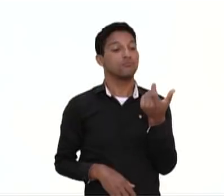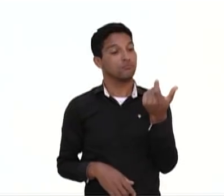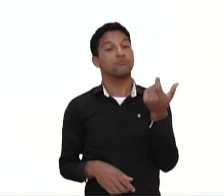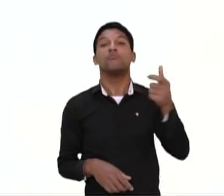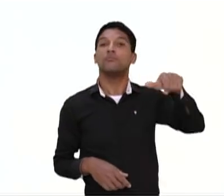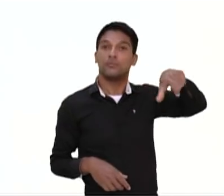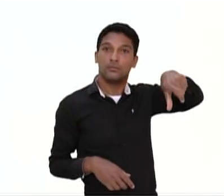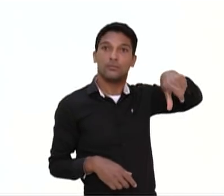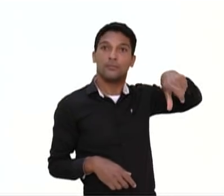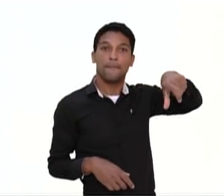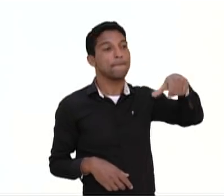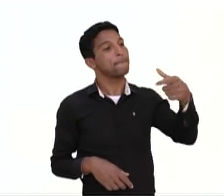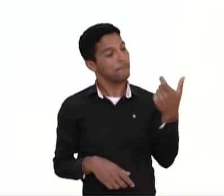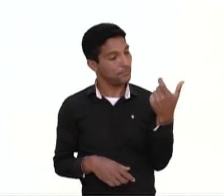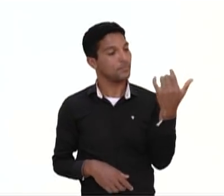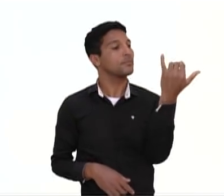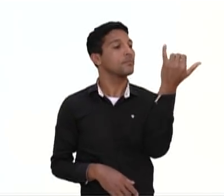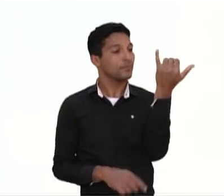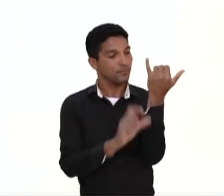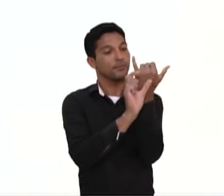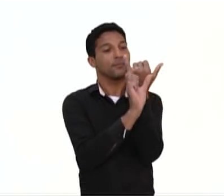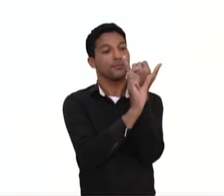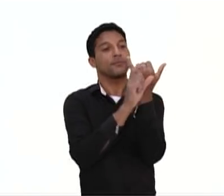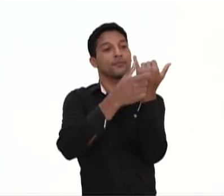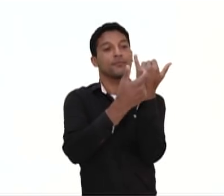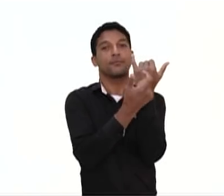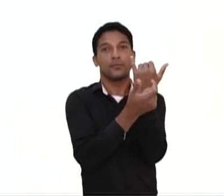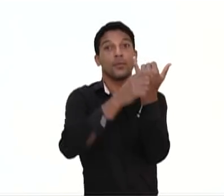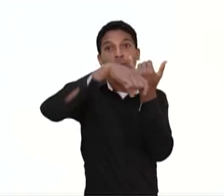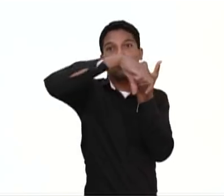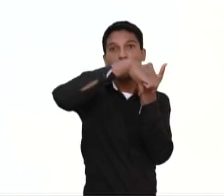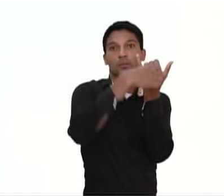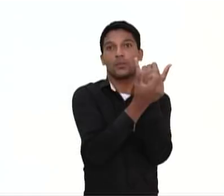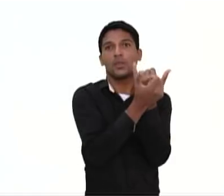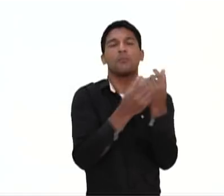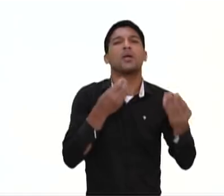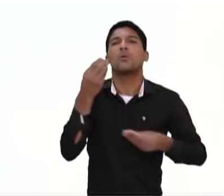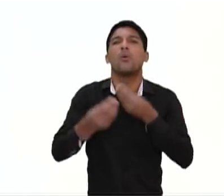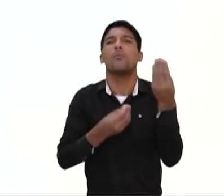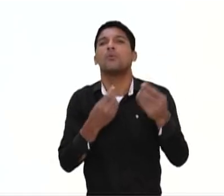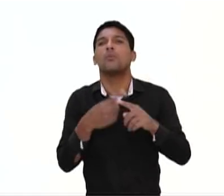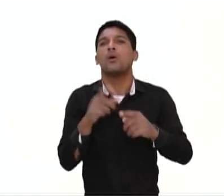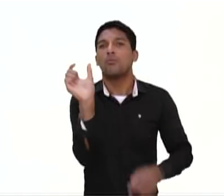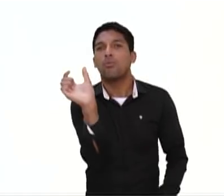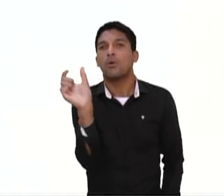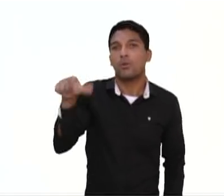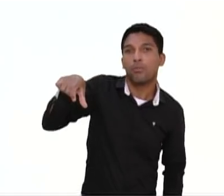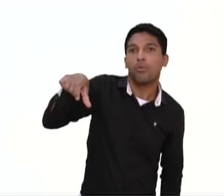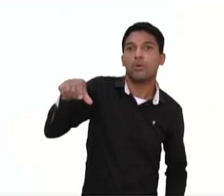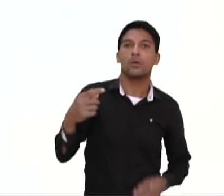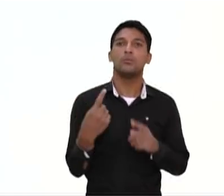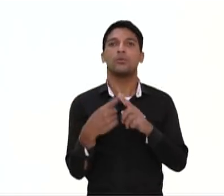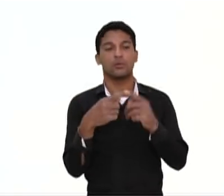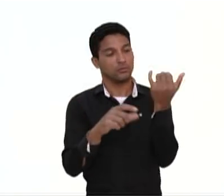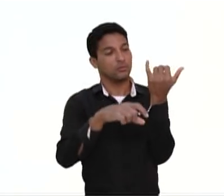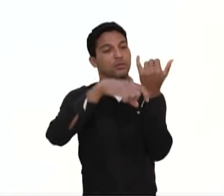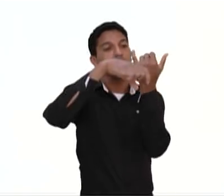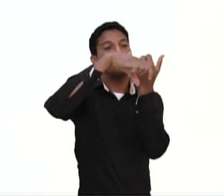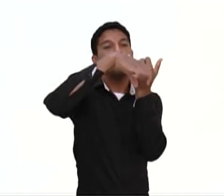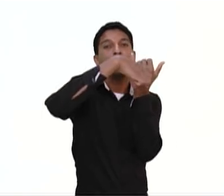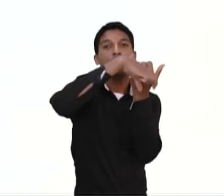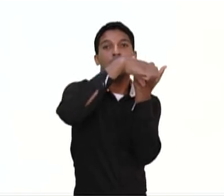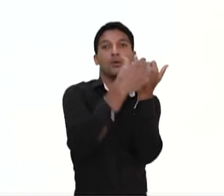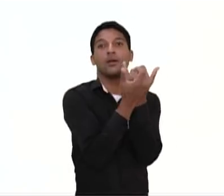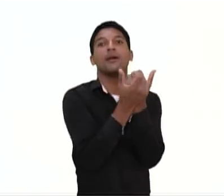baixo. Bem, o que determina o sentido da concavidade? Se o meu A é maior que zero, a parábola